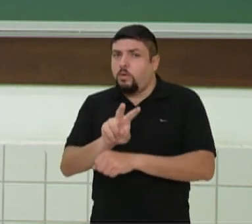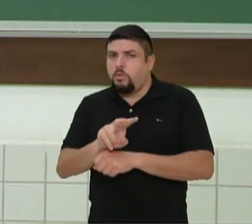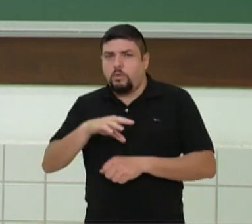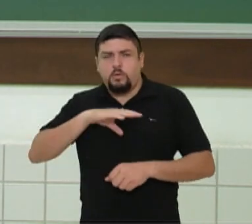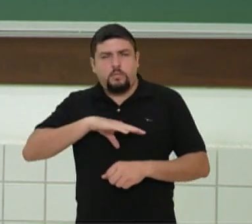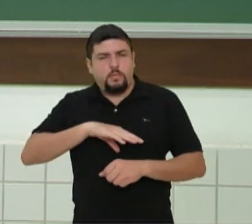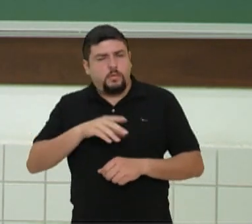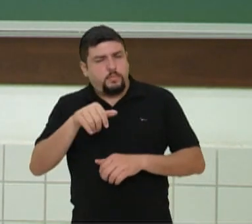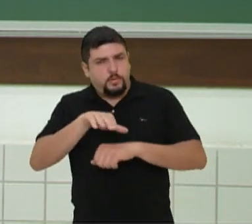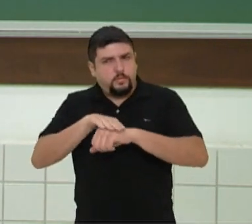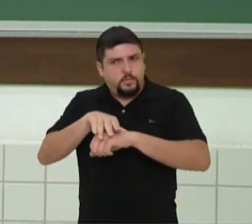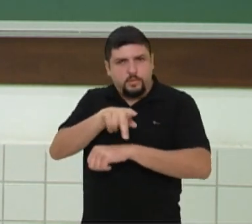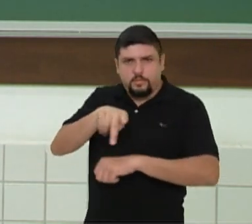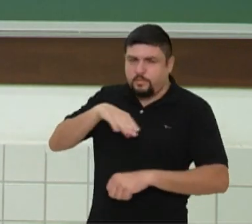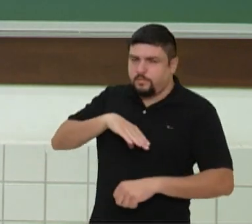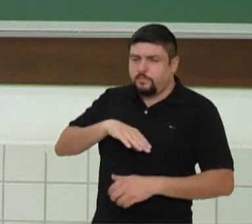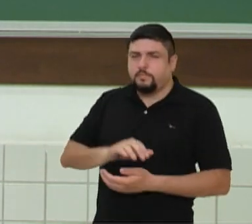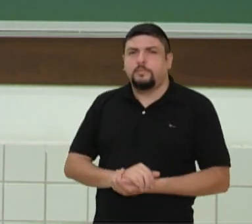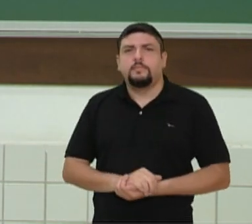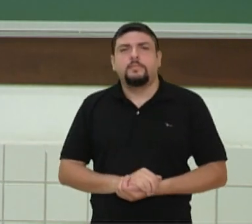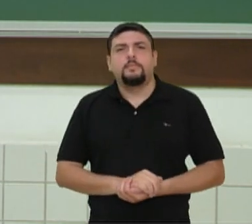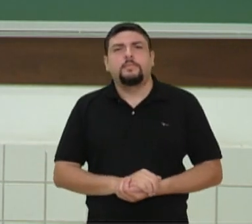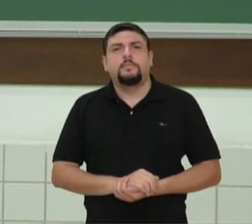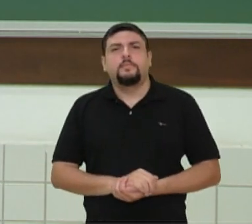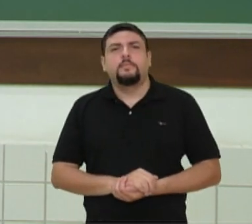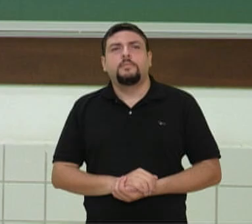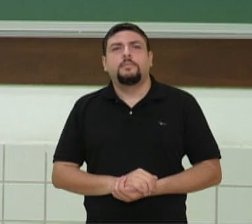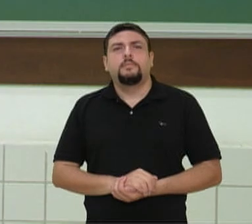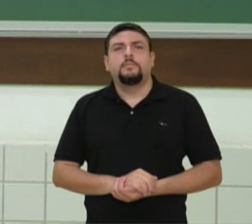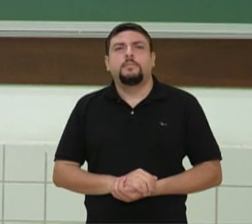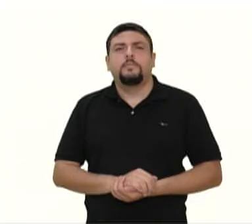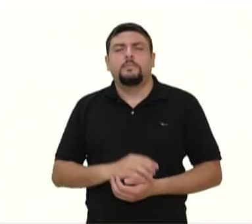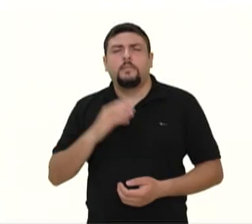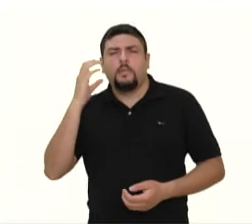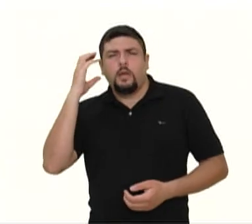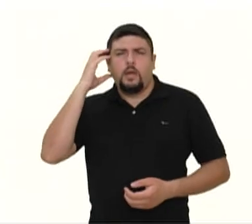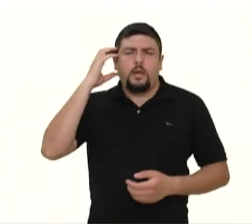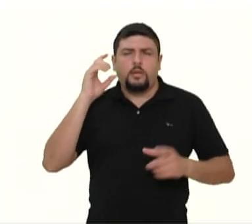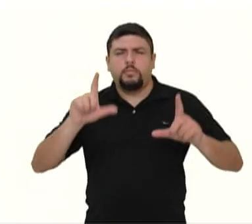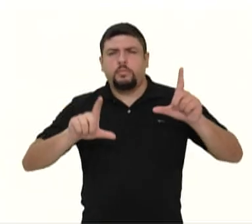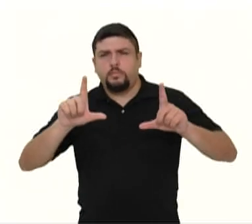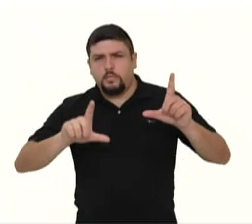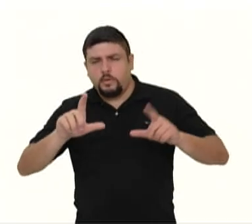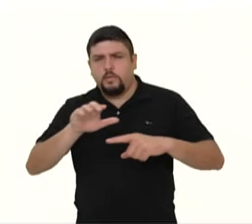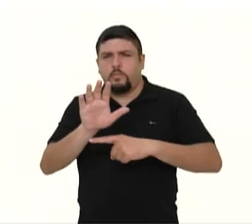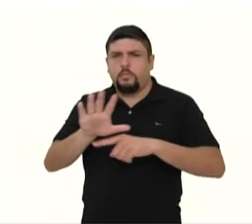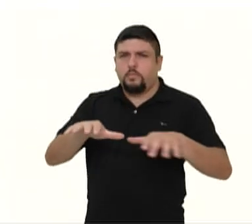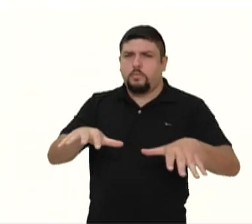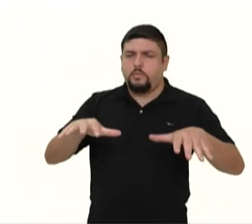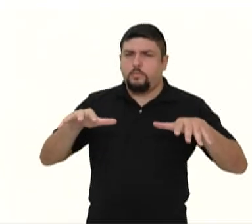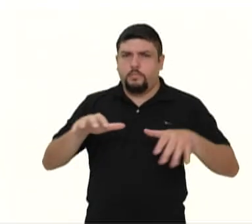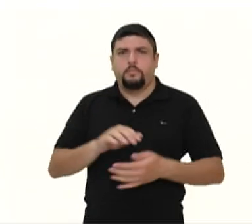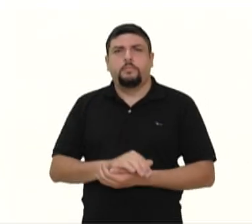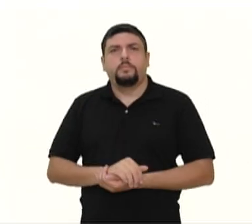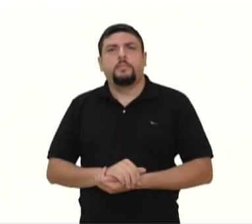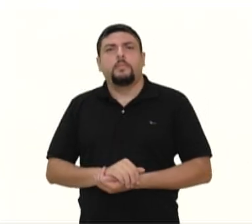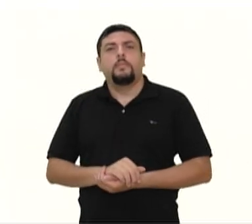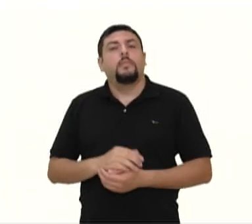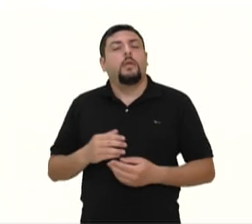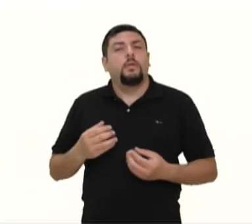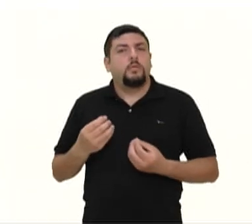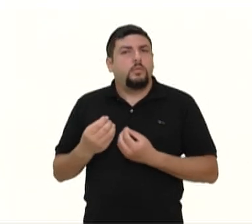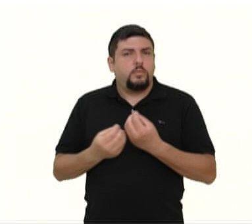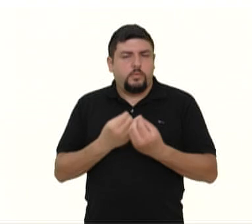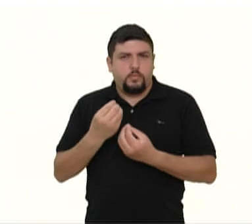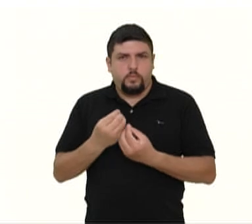conversa com o professor de português. Vamos adiante, vamos adiante. Rádio, TV e cinema nacional. Aqui o professor vai lembrar o seguinte, ó. Nós temos